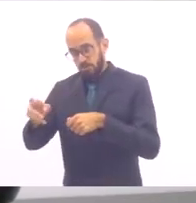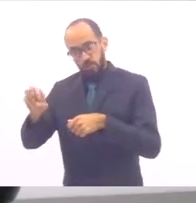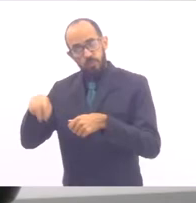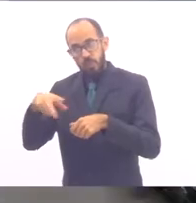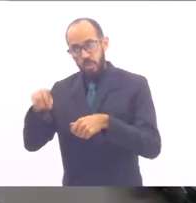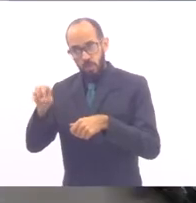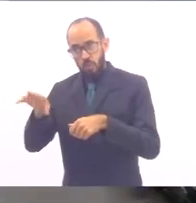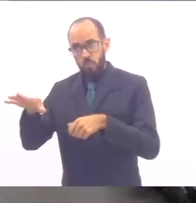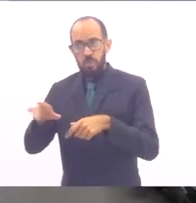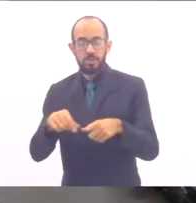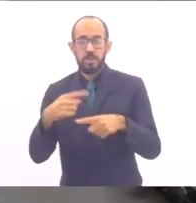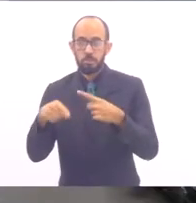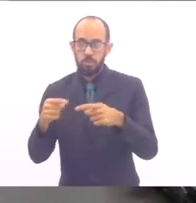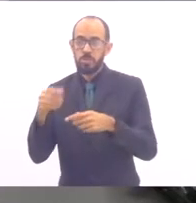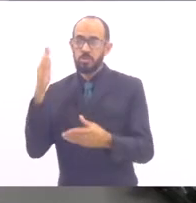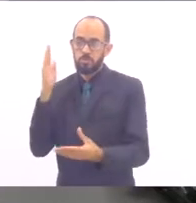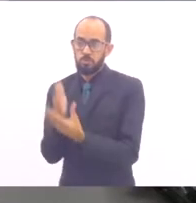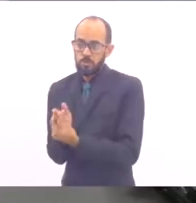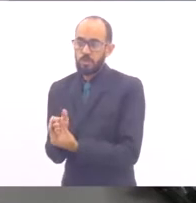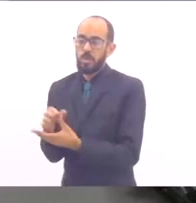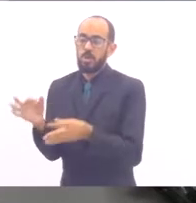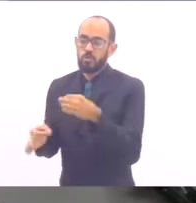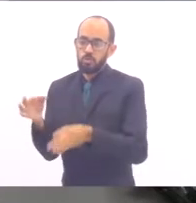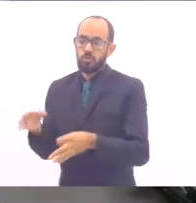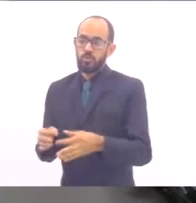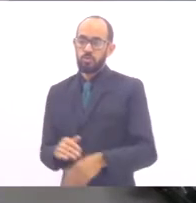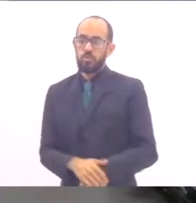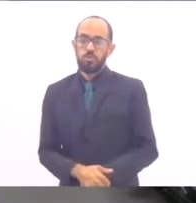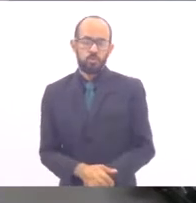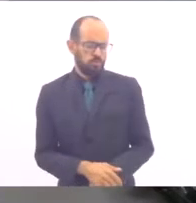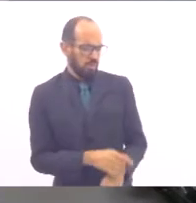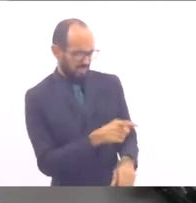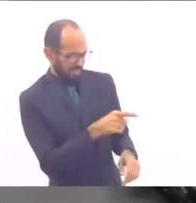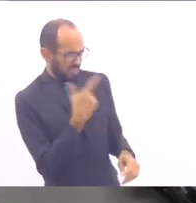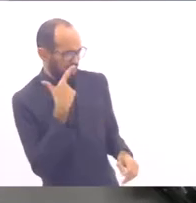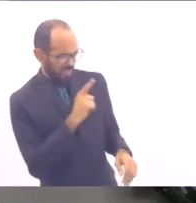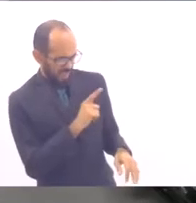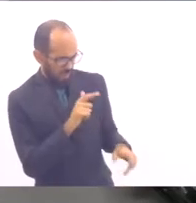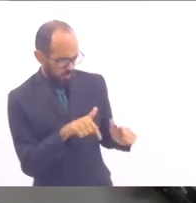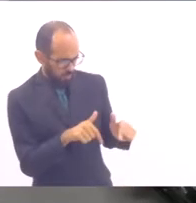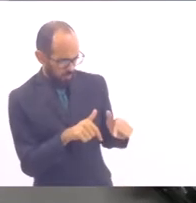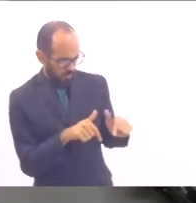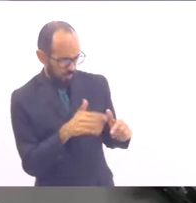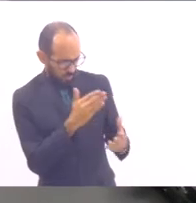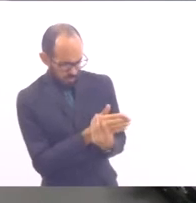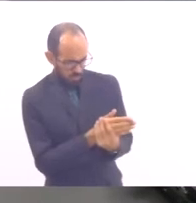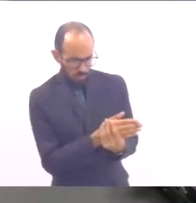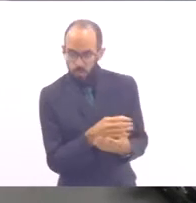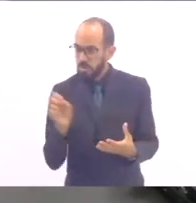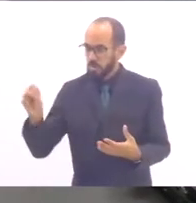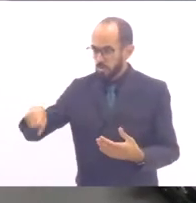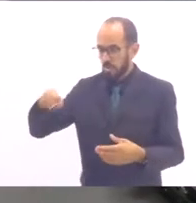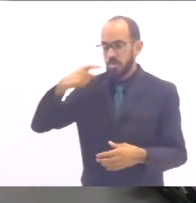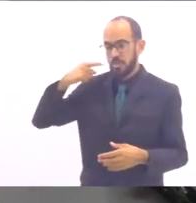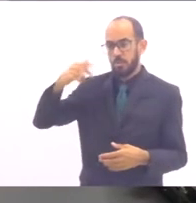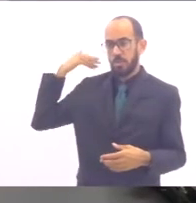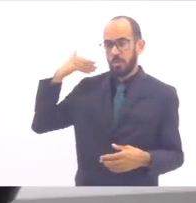rebatíamos. E eles foram na justiça? E eles foram à justiça. Mas chegaram a ganhar ações? Ganharam essa semana que